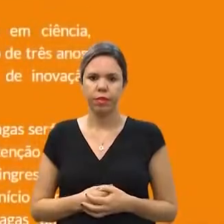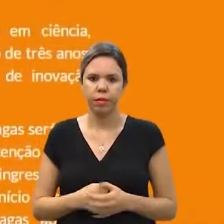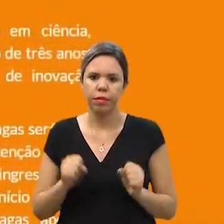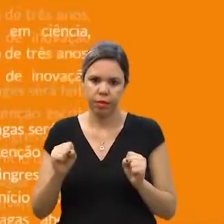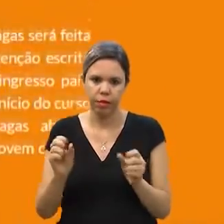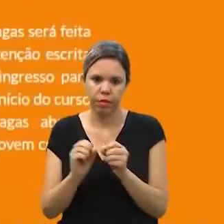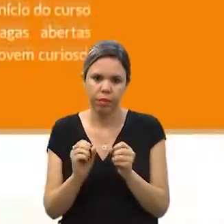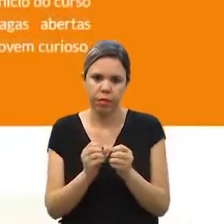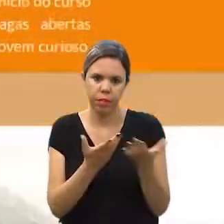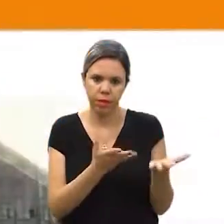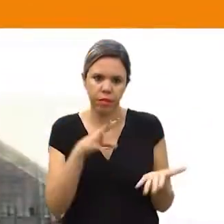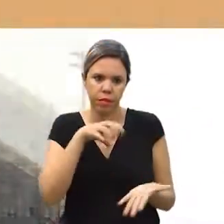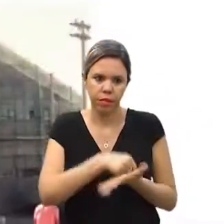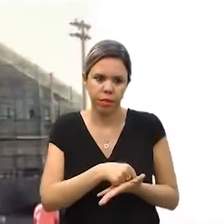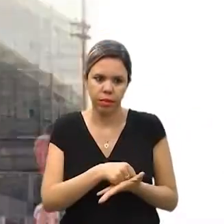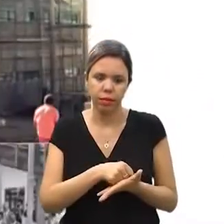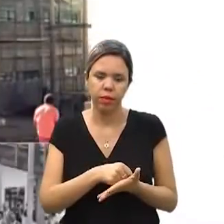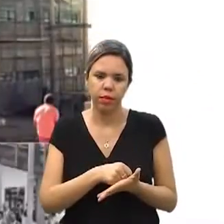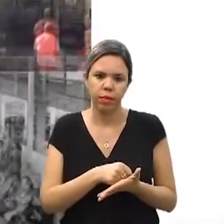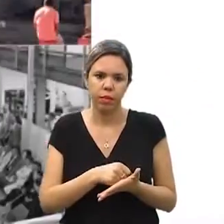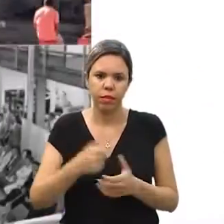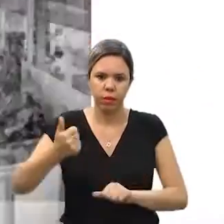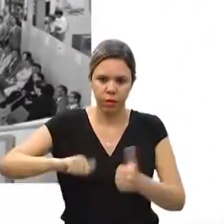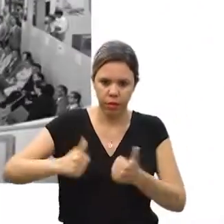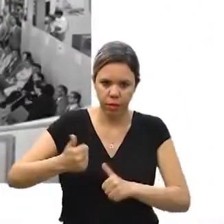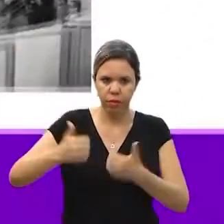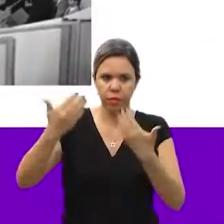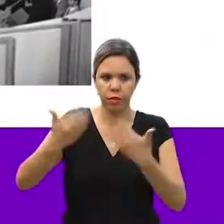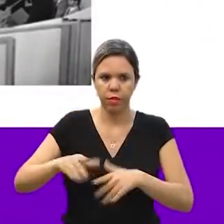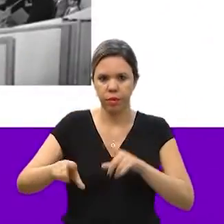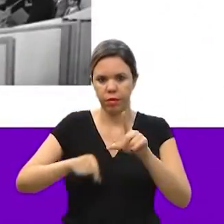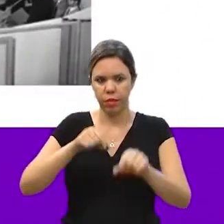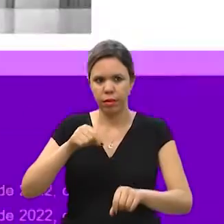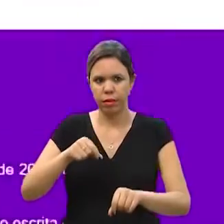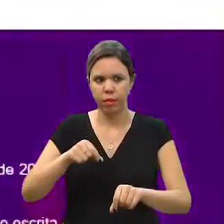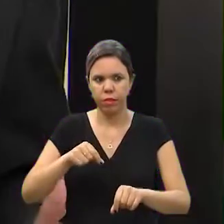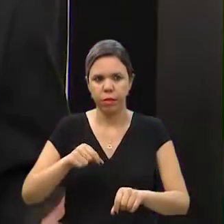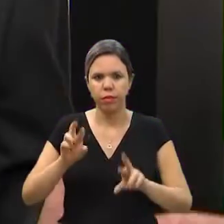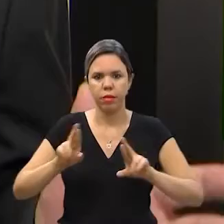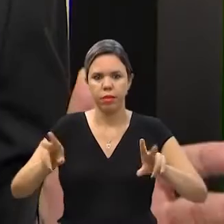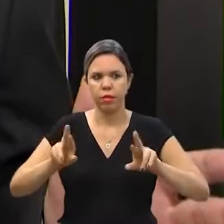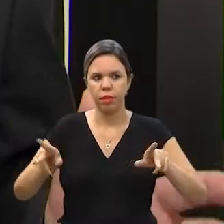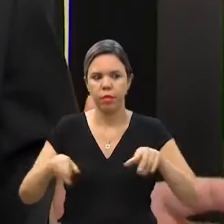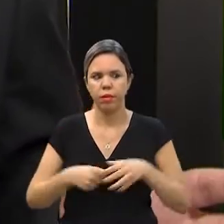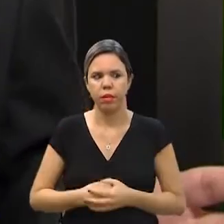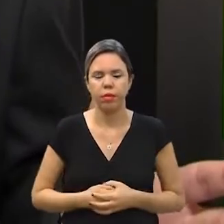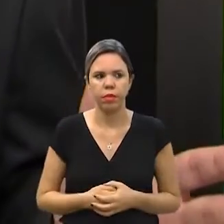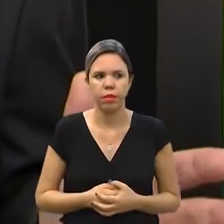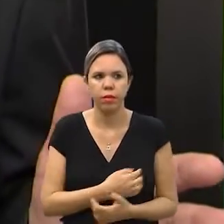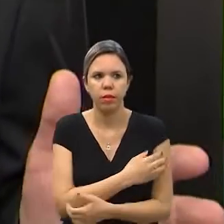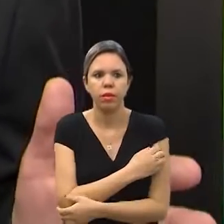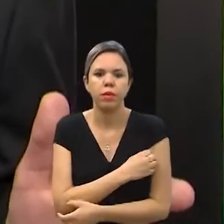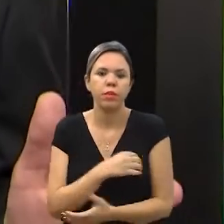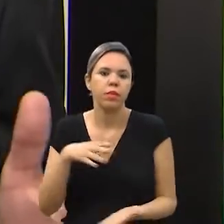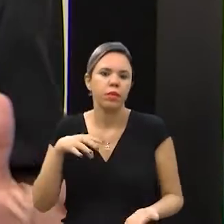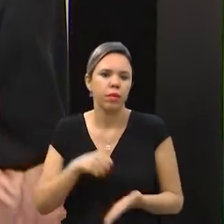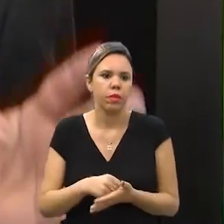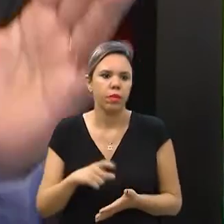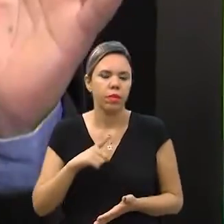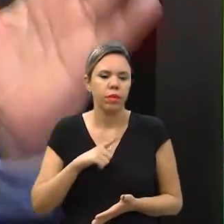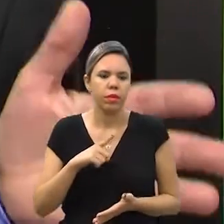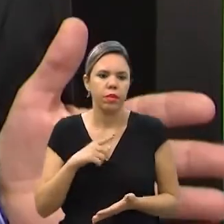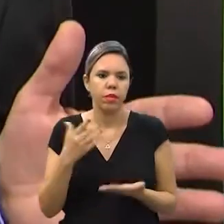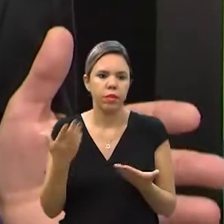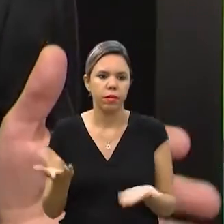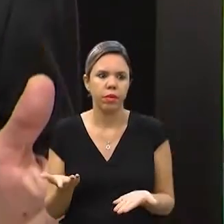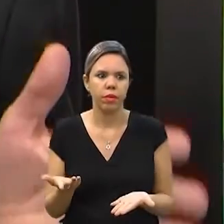E ele pode fazer as inscrições. O processo de seleção é um processo um pouco diferente. Quando ele se inscrever,